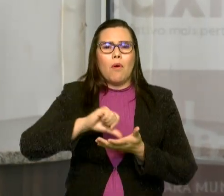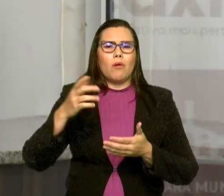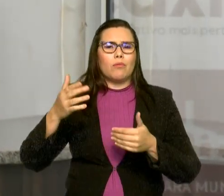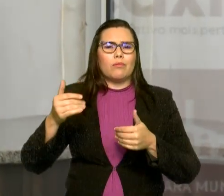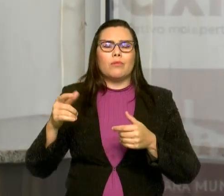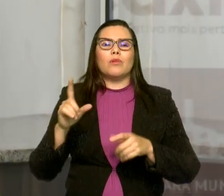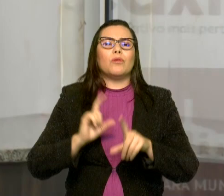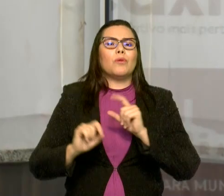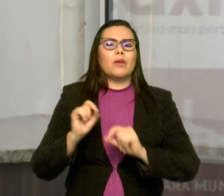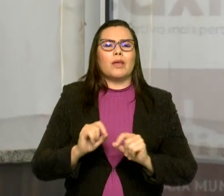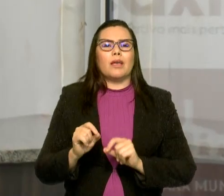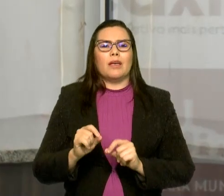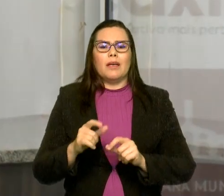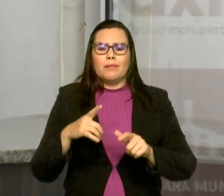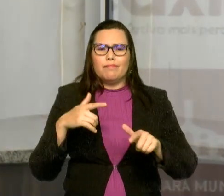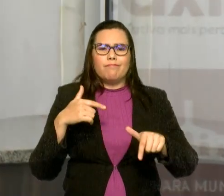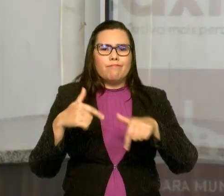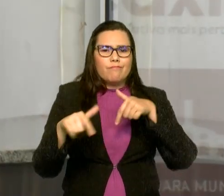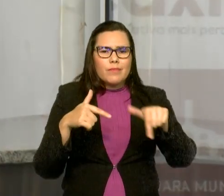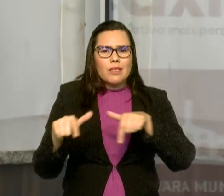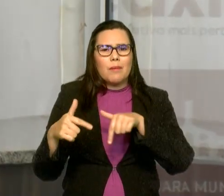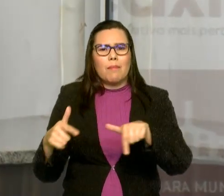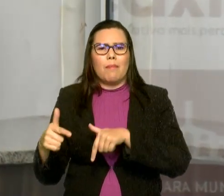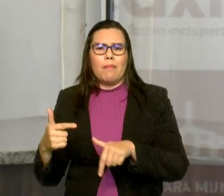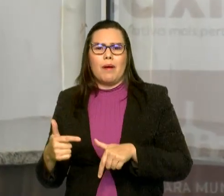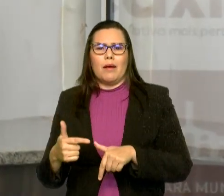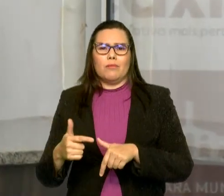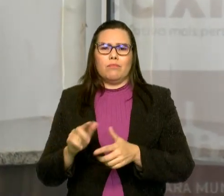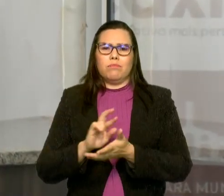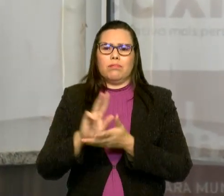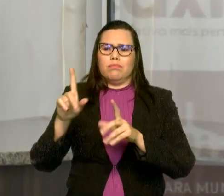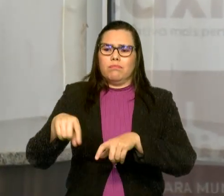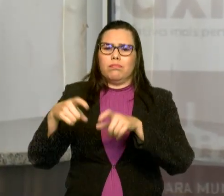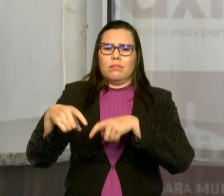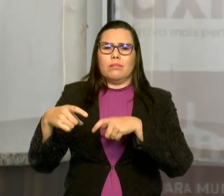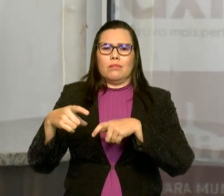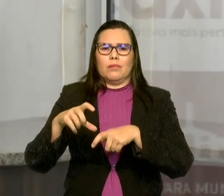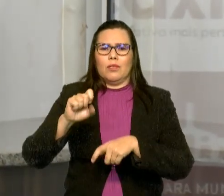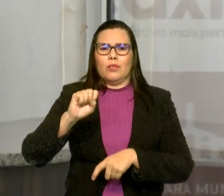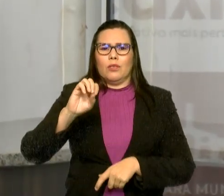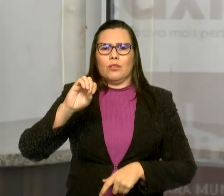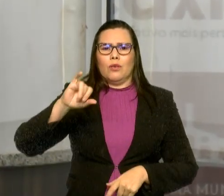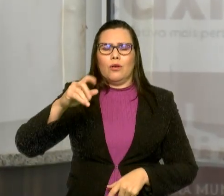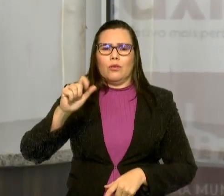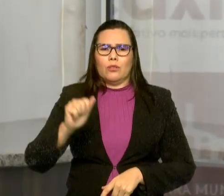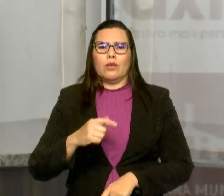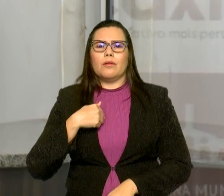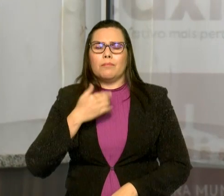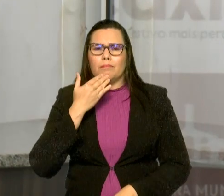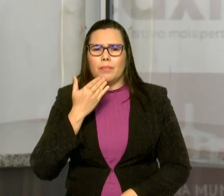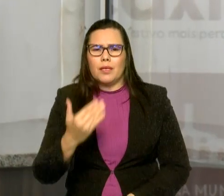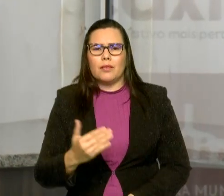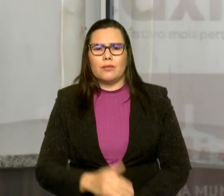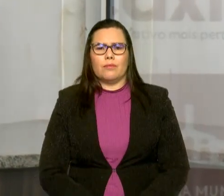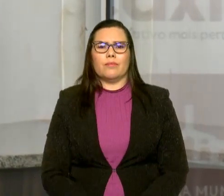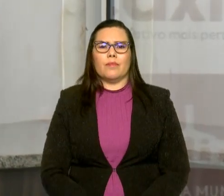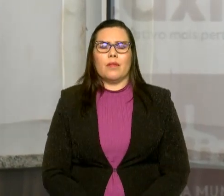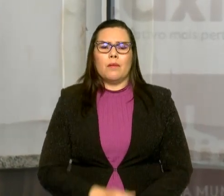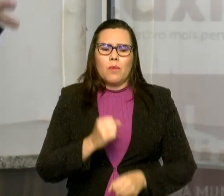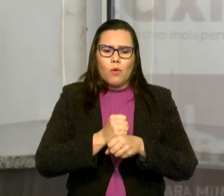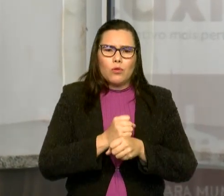maior atividade na produção de soja e pecuária. E eu estou pedindo que ele faça o reforço da